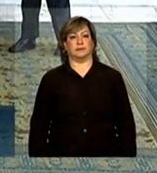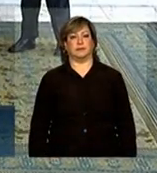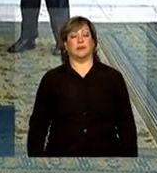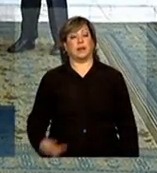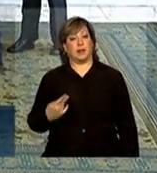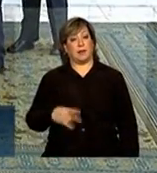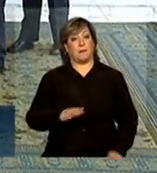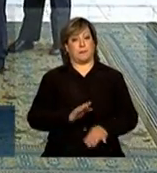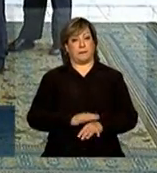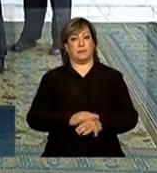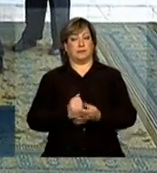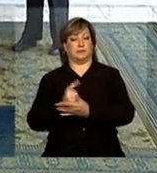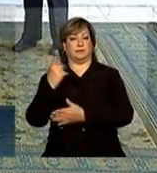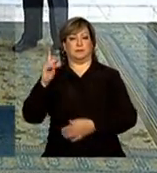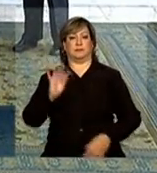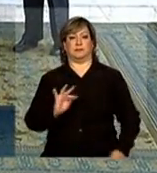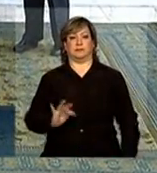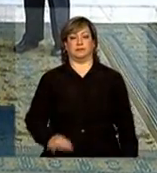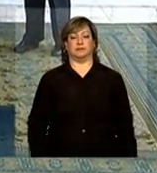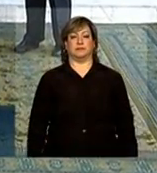importados pelo Brasil da França.